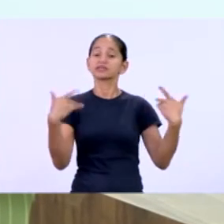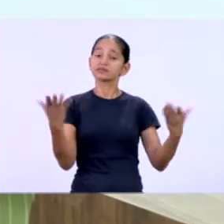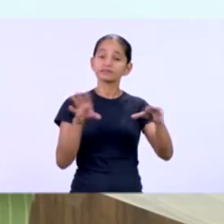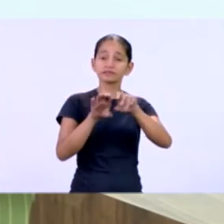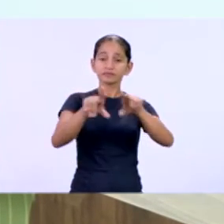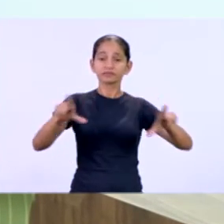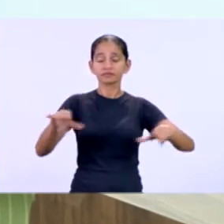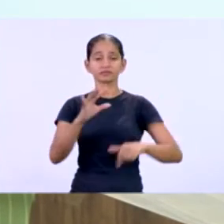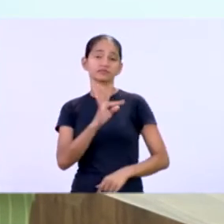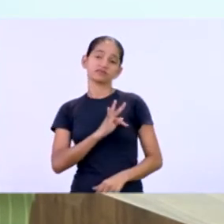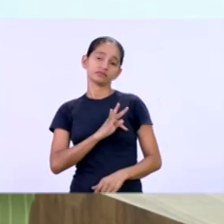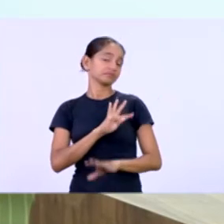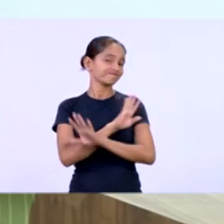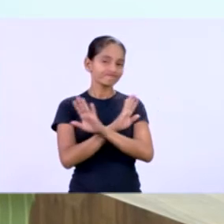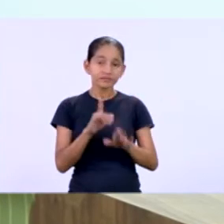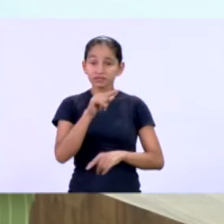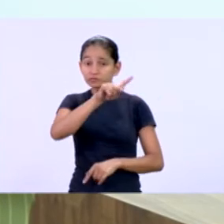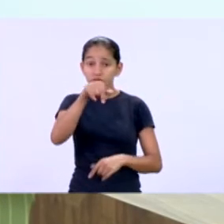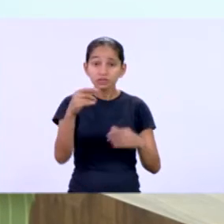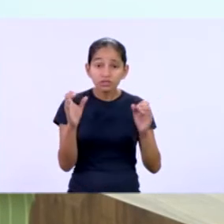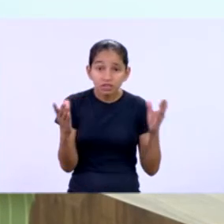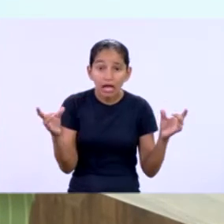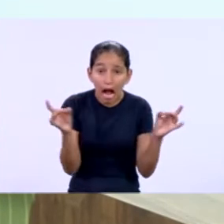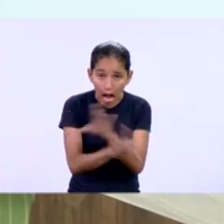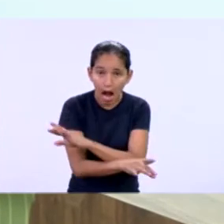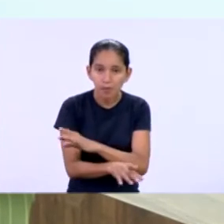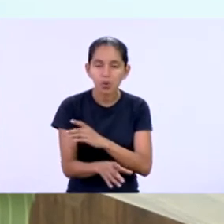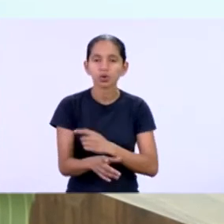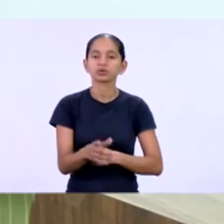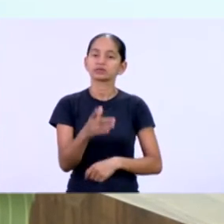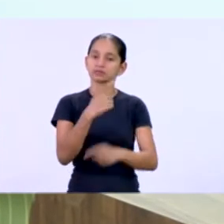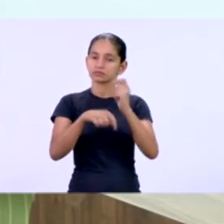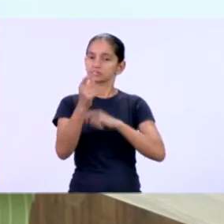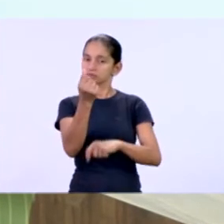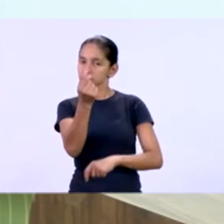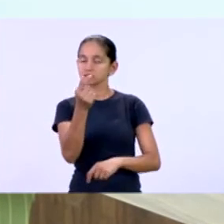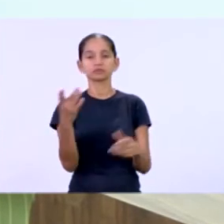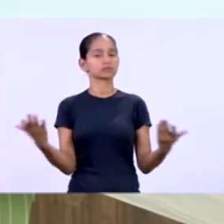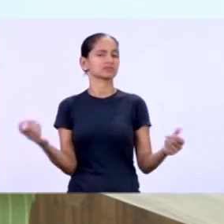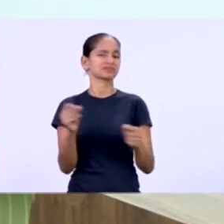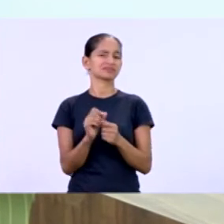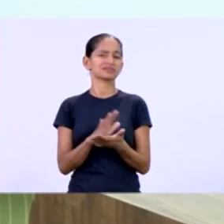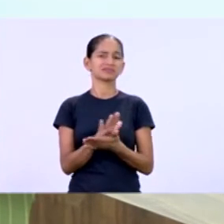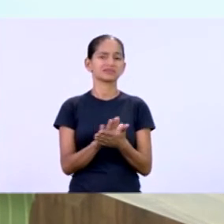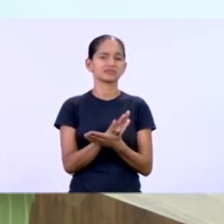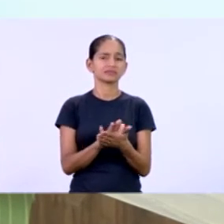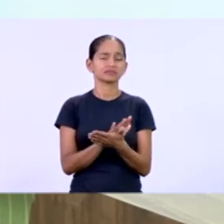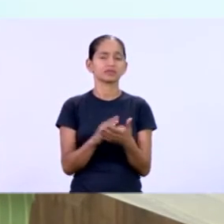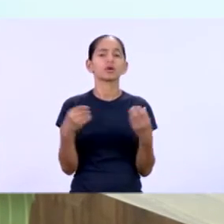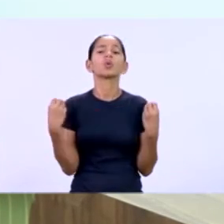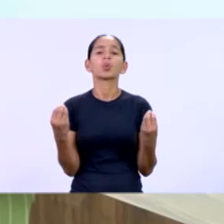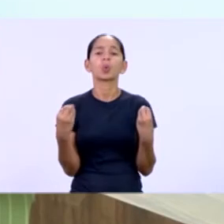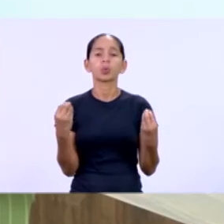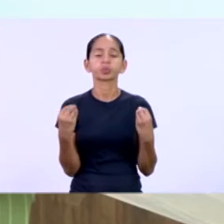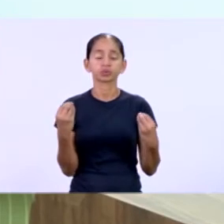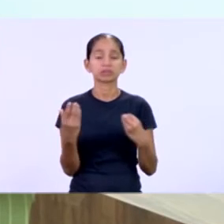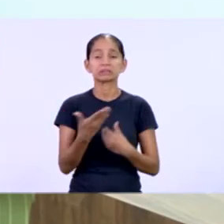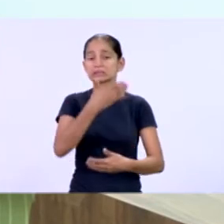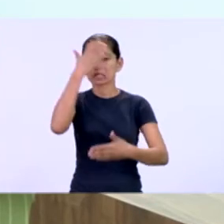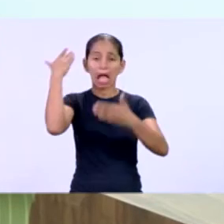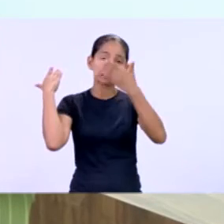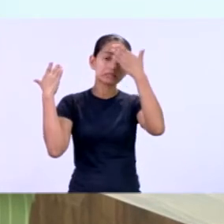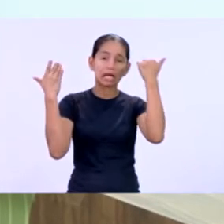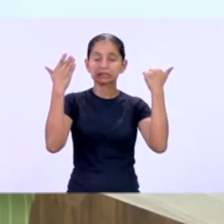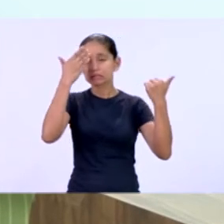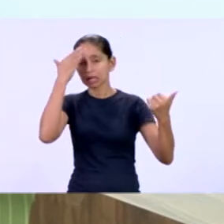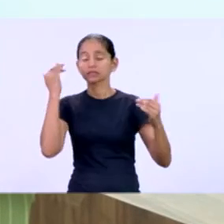é assim, terminou a formação, você é técnico em finanças, se passar um ano você não fez nada, você já não é técnico em finanças, já tem muita coisa que você estudou que foi para trás.